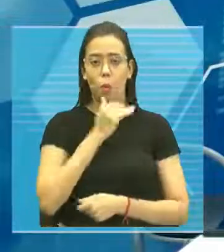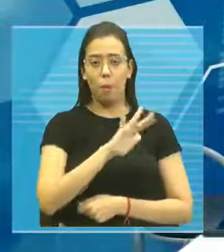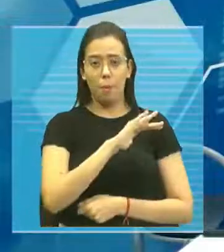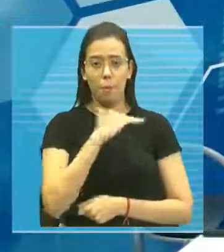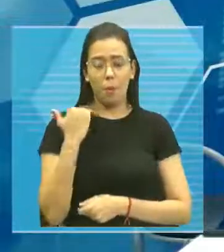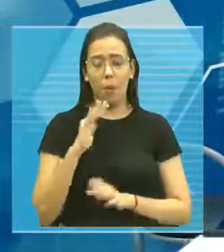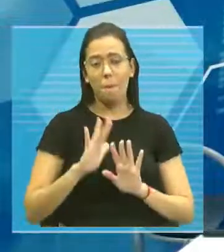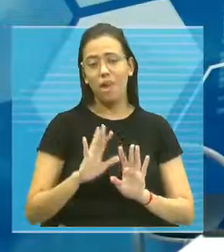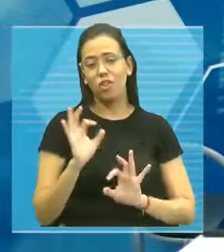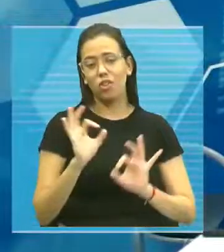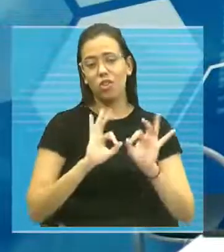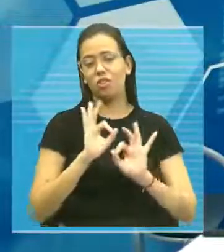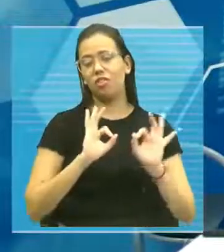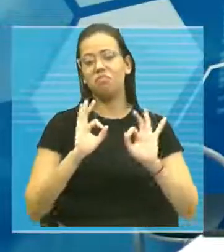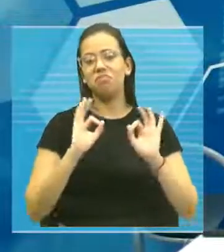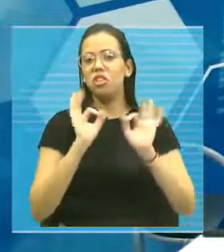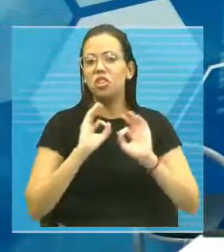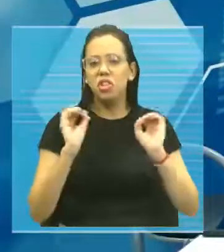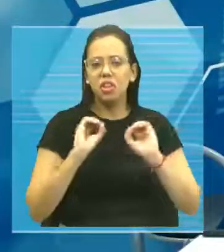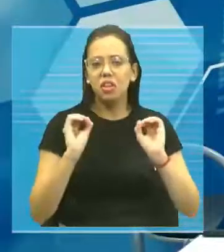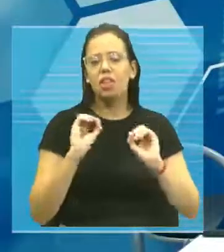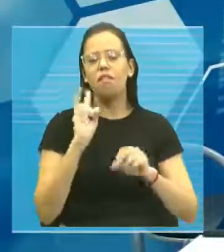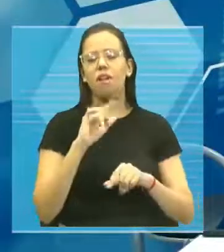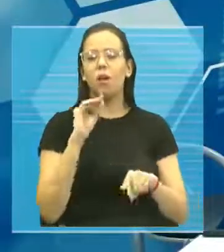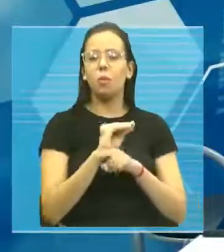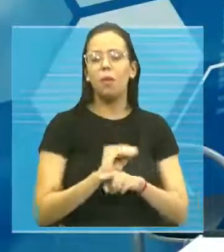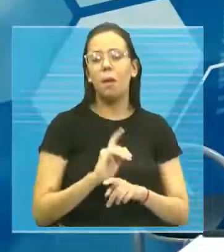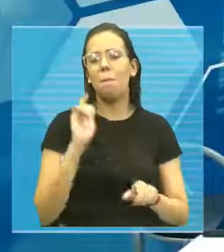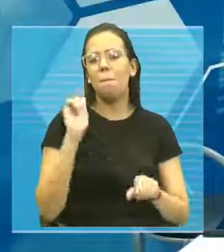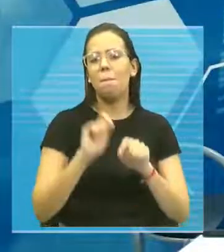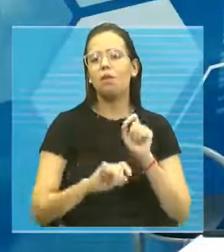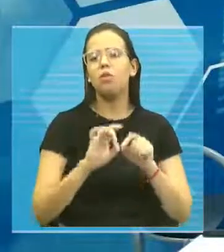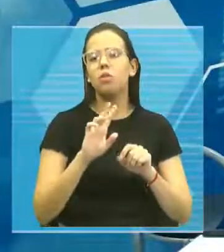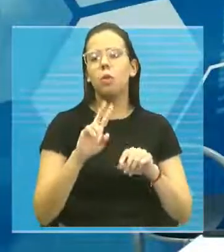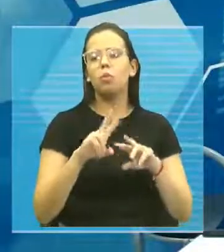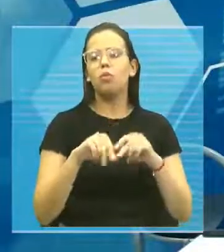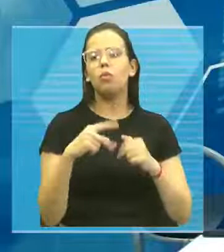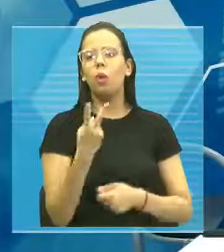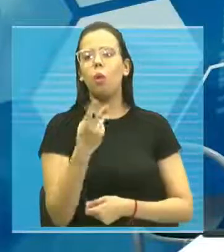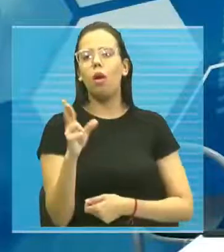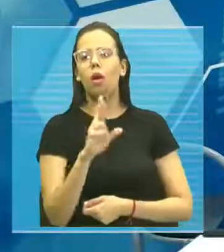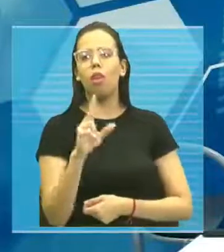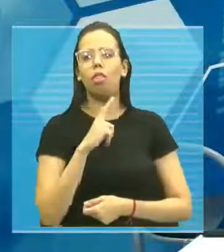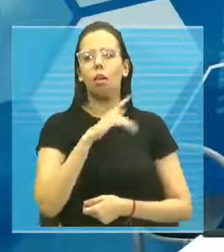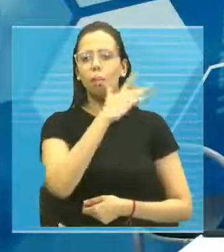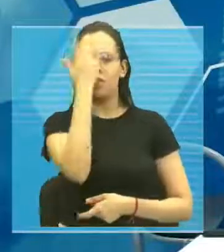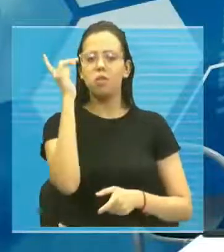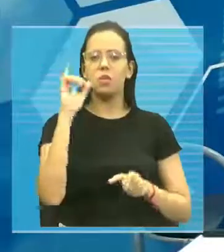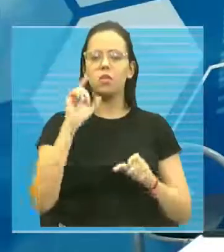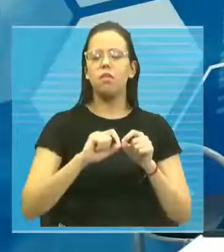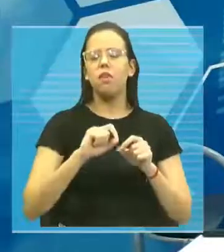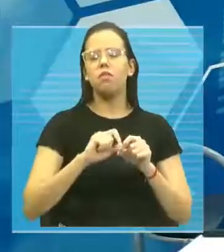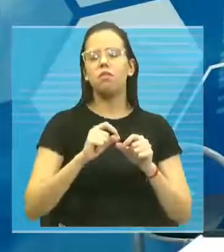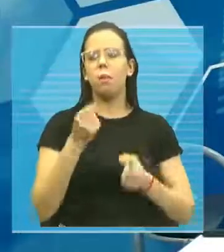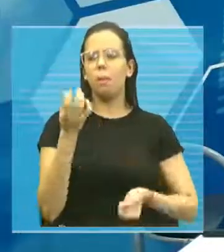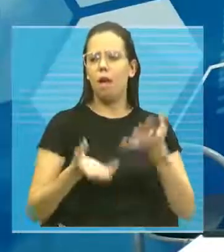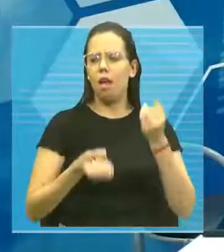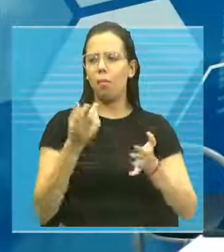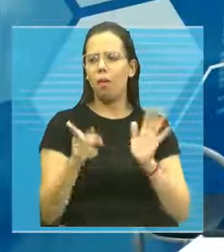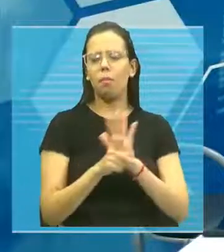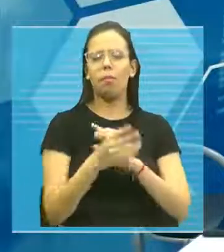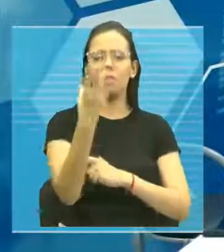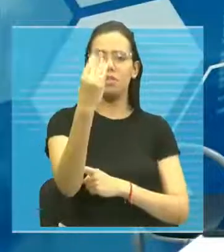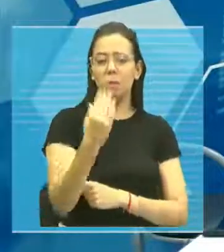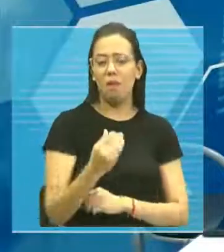morre ninguem Cuida dele e alguém mata por dois reais existe pessoas fazendo malabares no semáforo